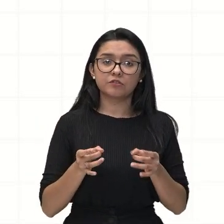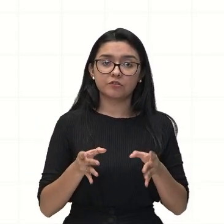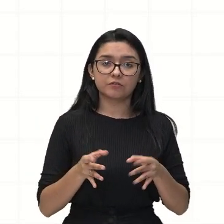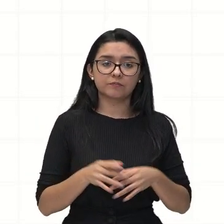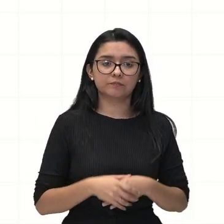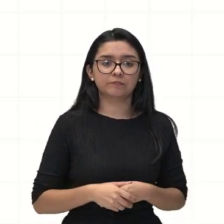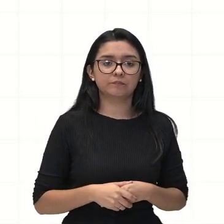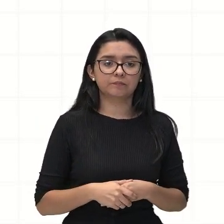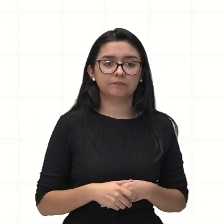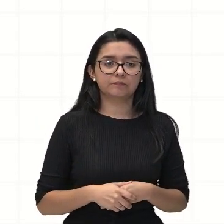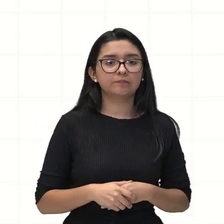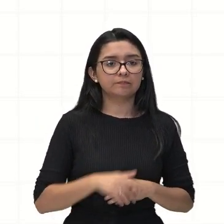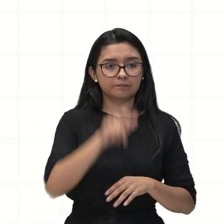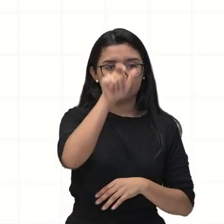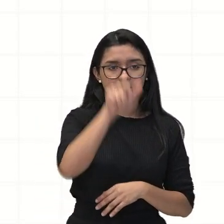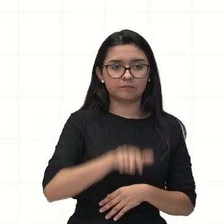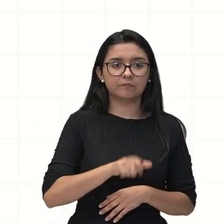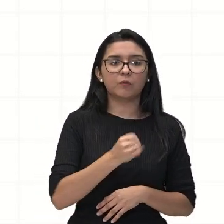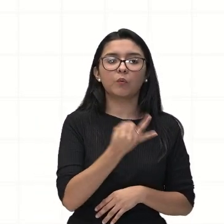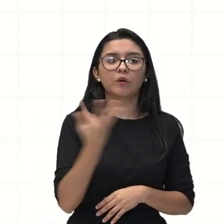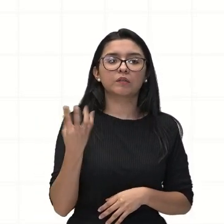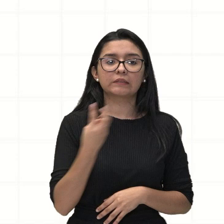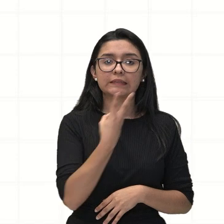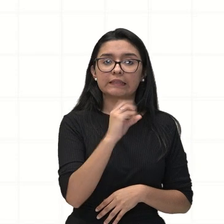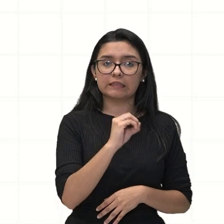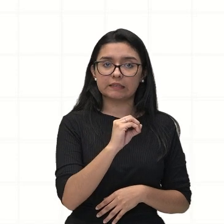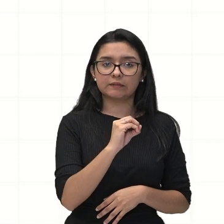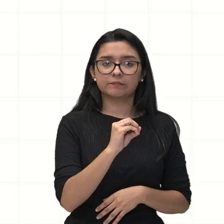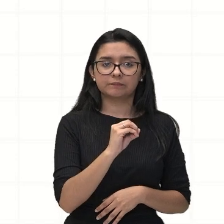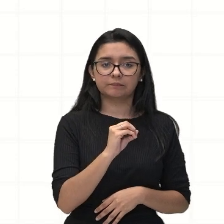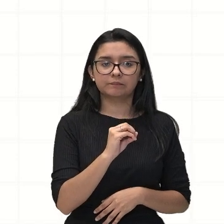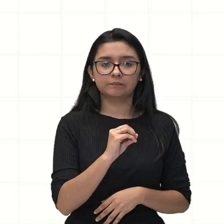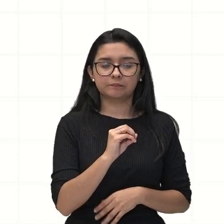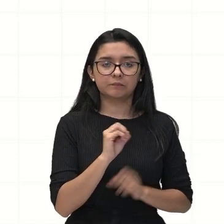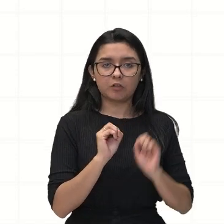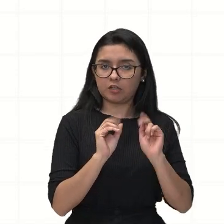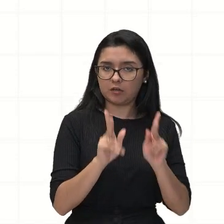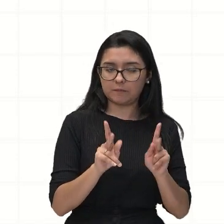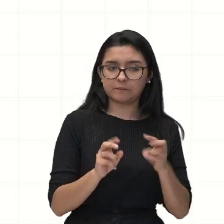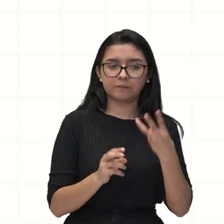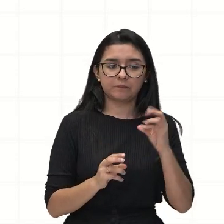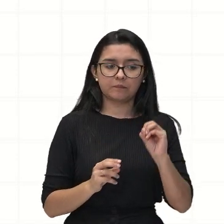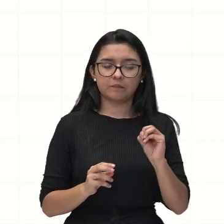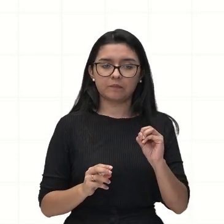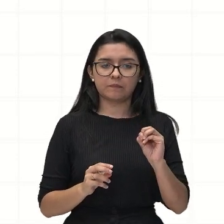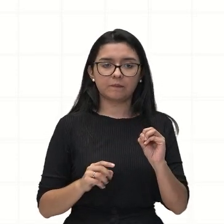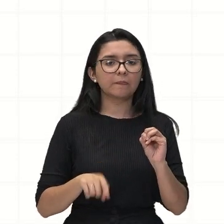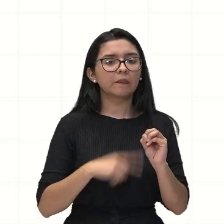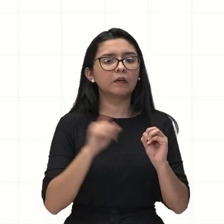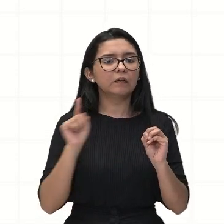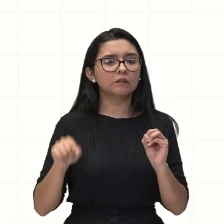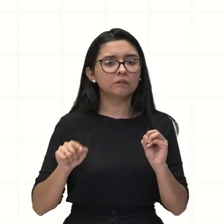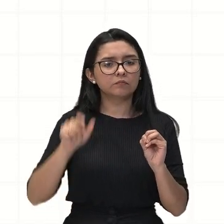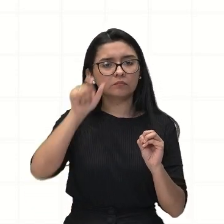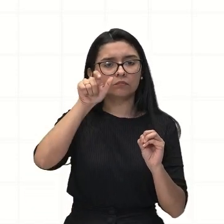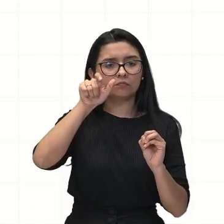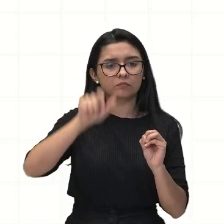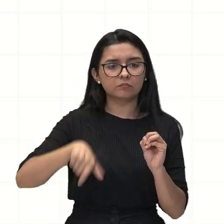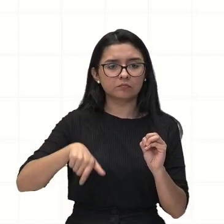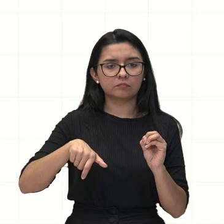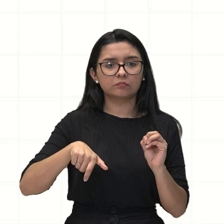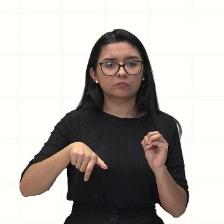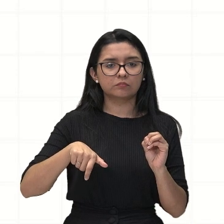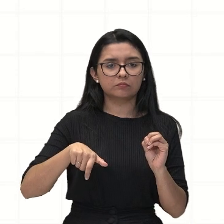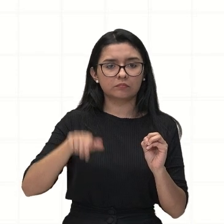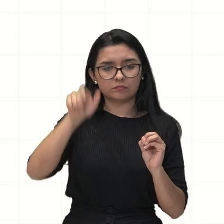Blusas está aqui. Foram vendidas quantas? 30. Beleza. Qual foi o número de vestidos, né? Está